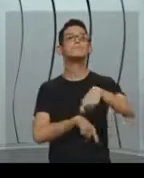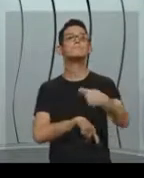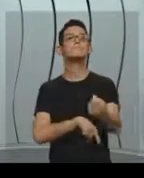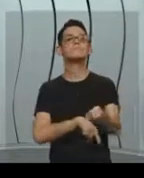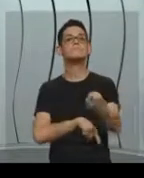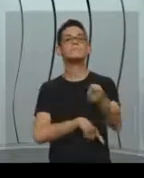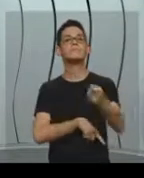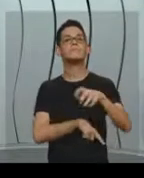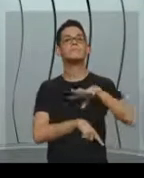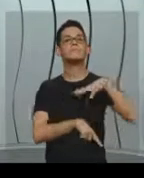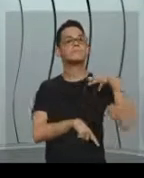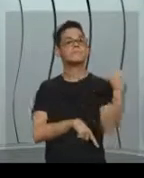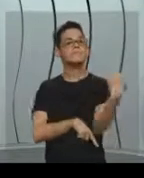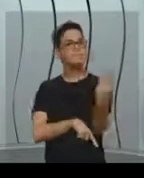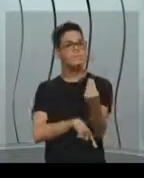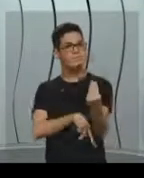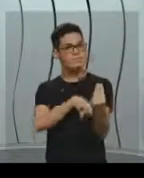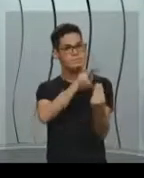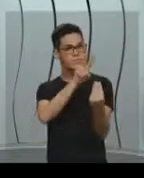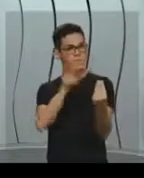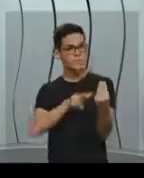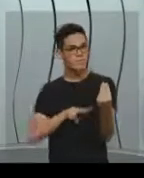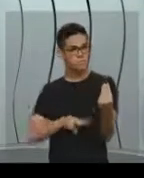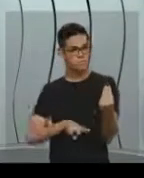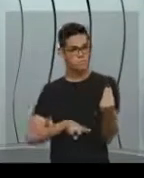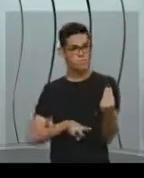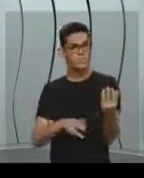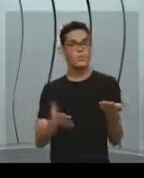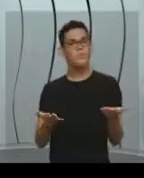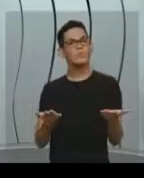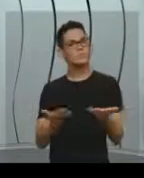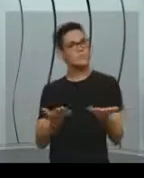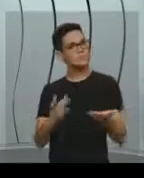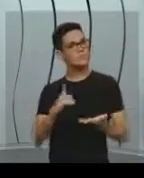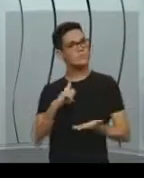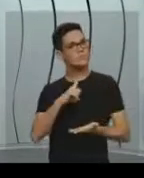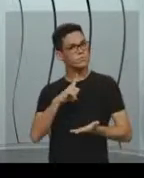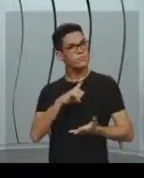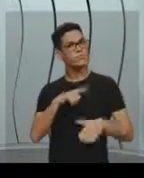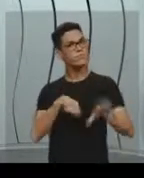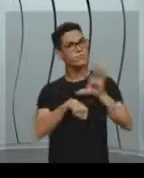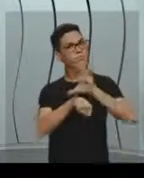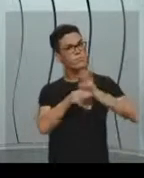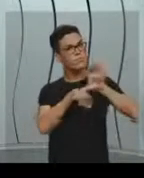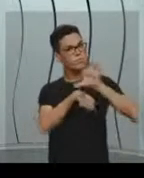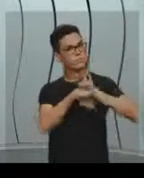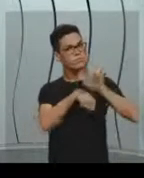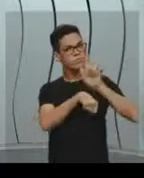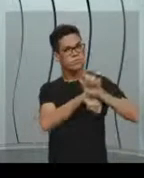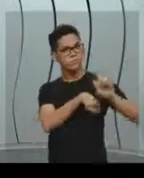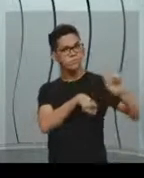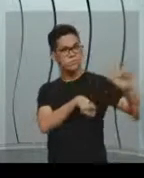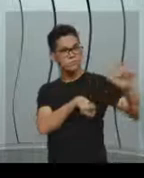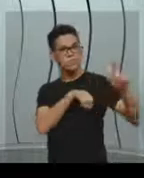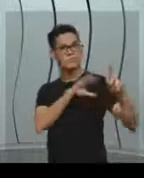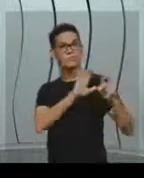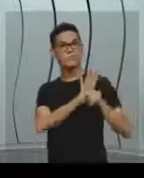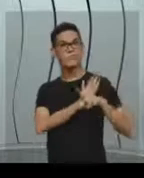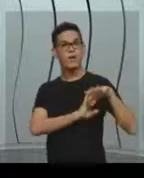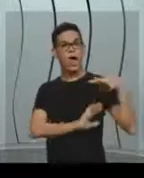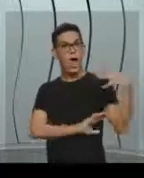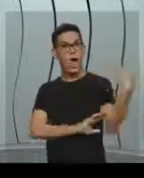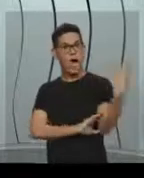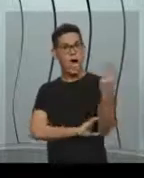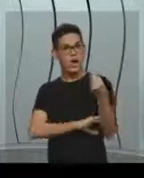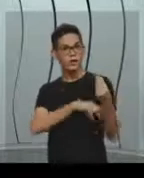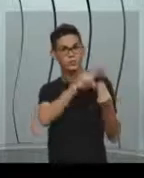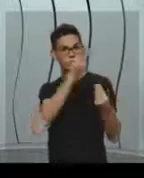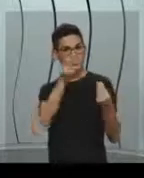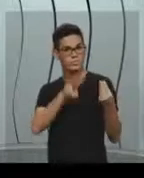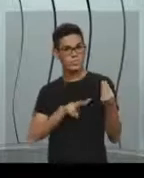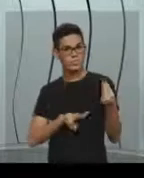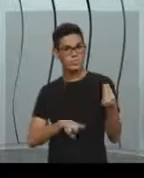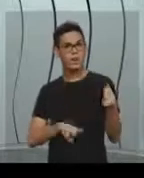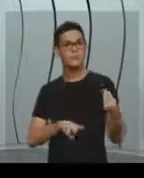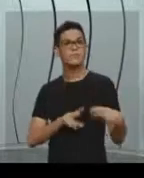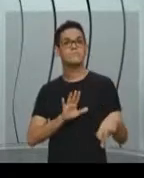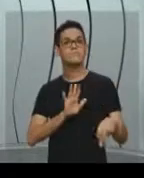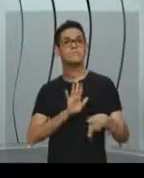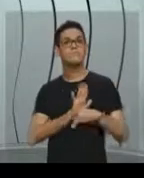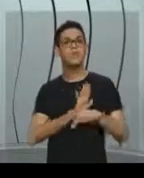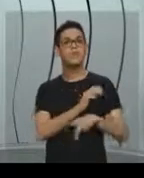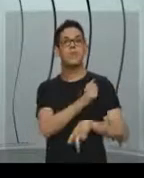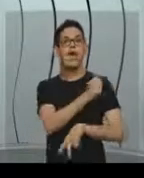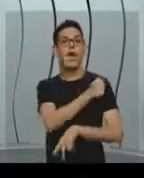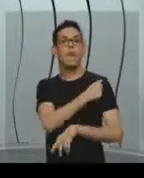artes visuais. Hoje até existe o curso, né, a graduação em artes visuais, onde